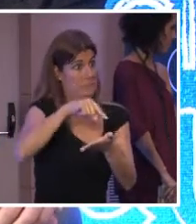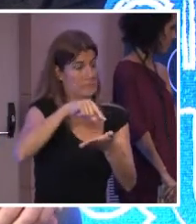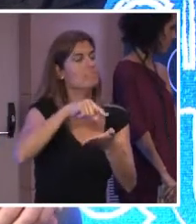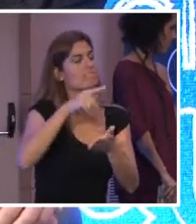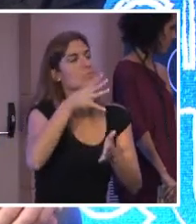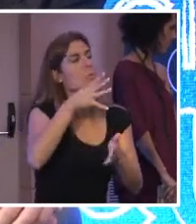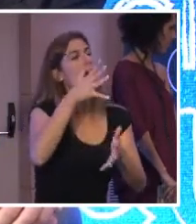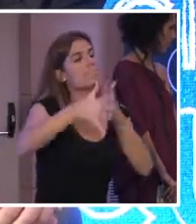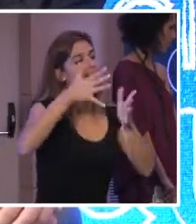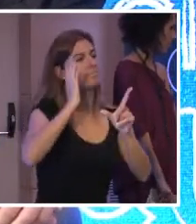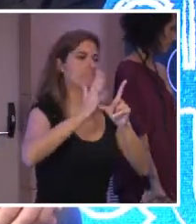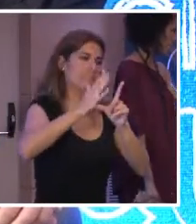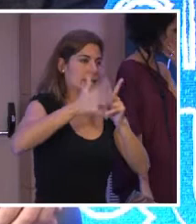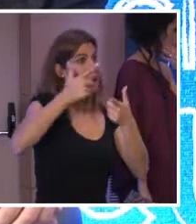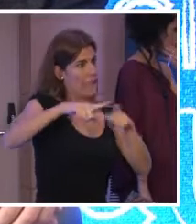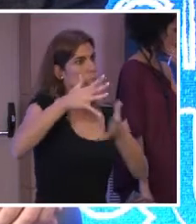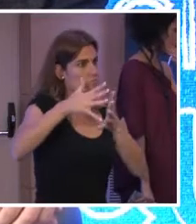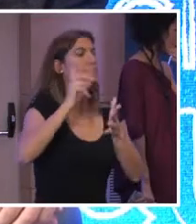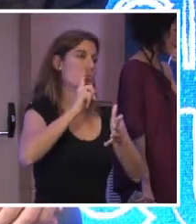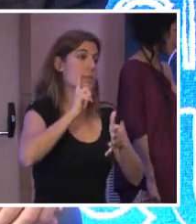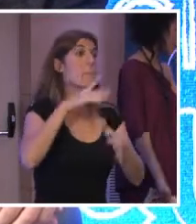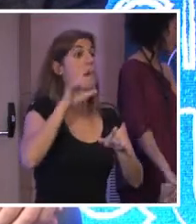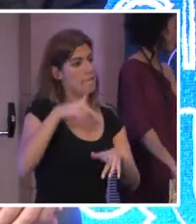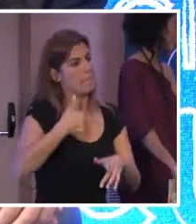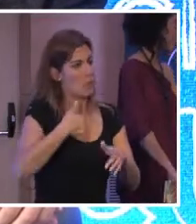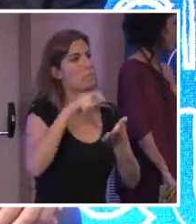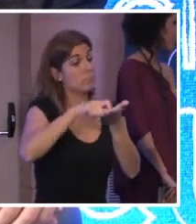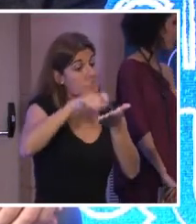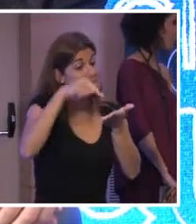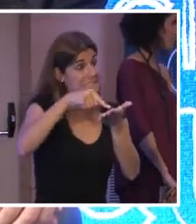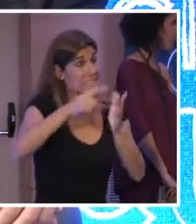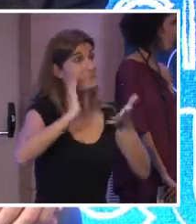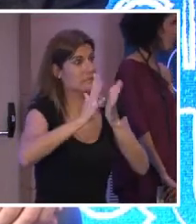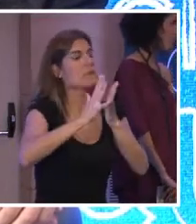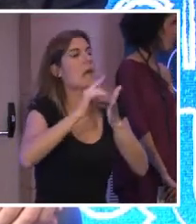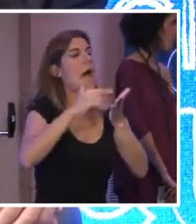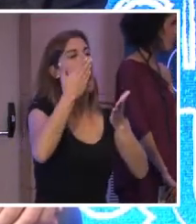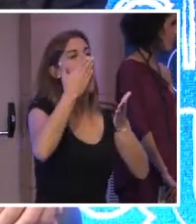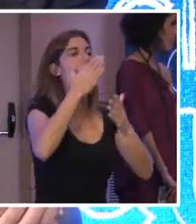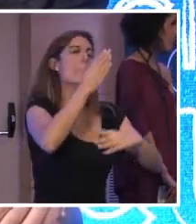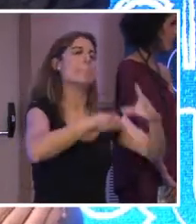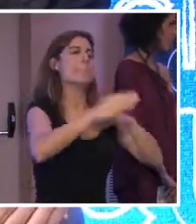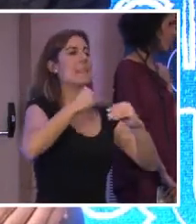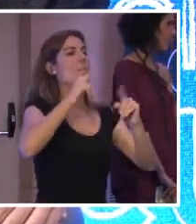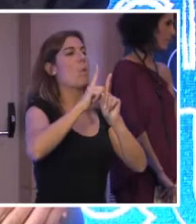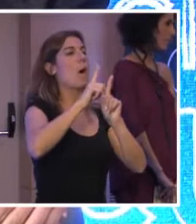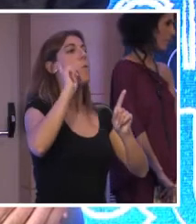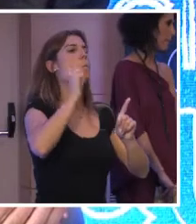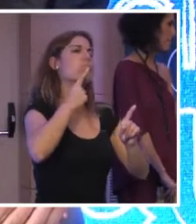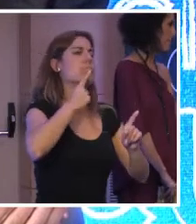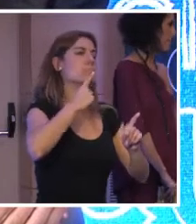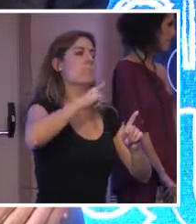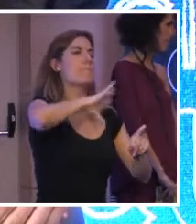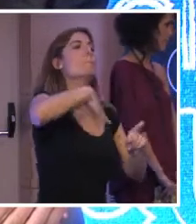bastante importante no espetáculo, mas ela usa a língua de sinais mais como uma metáfora para falar da surdez do mundo, né? Para